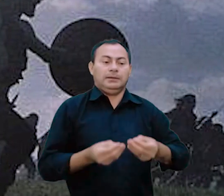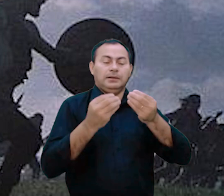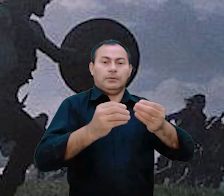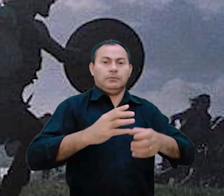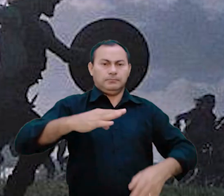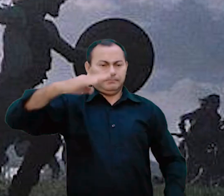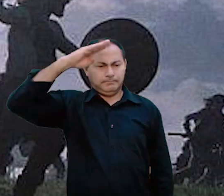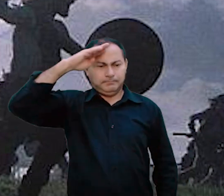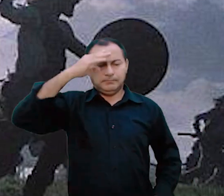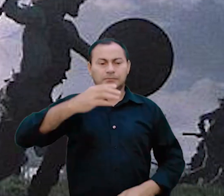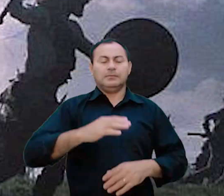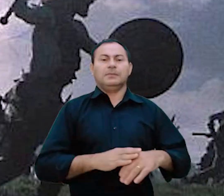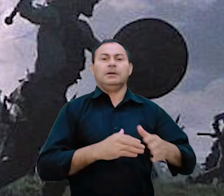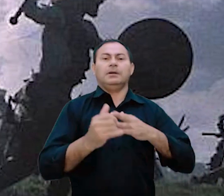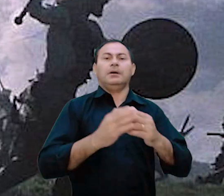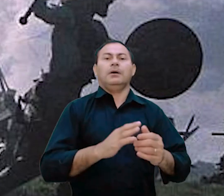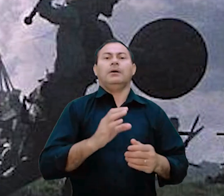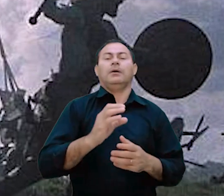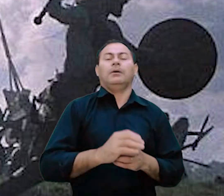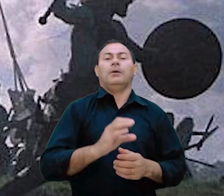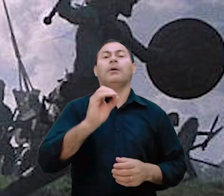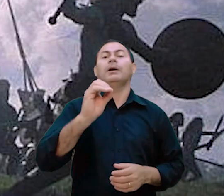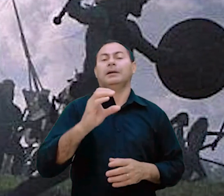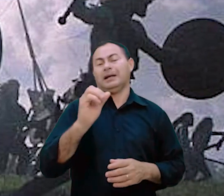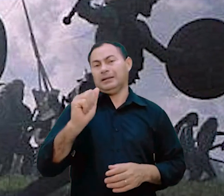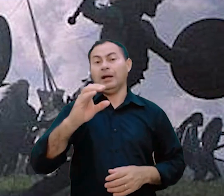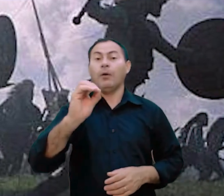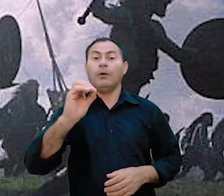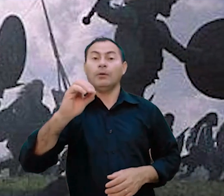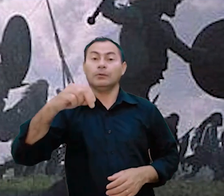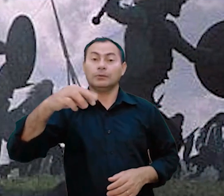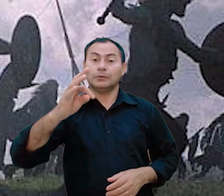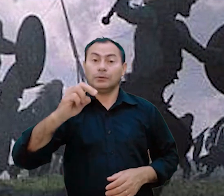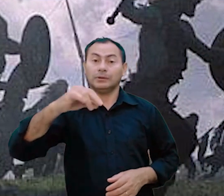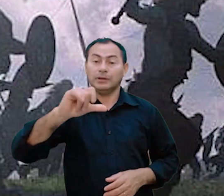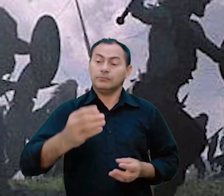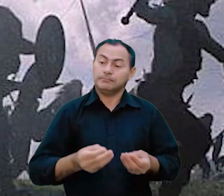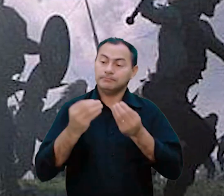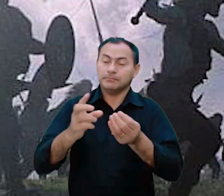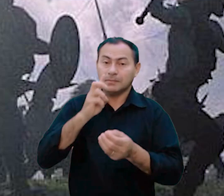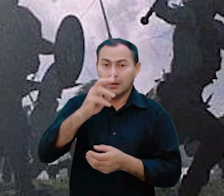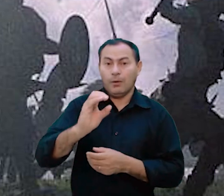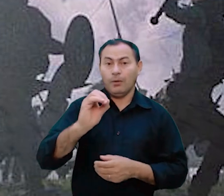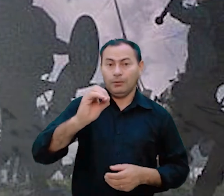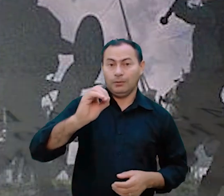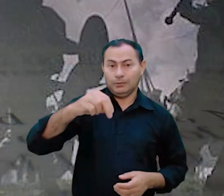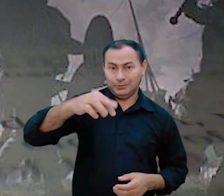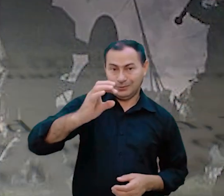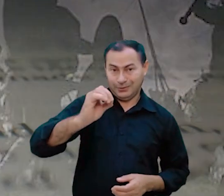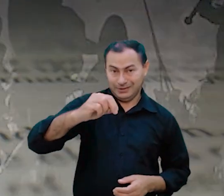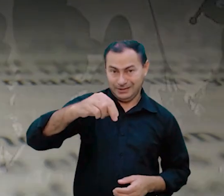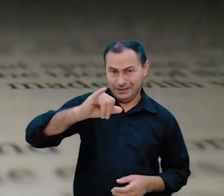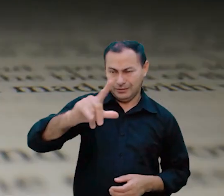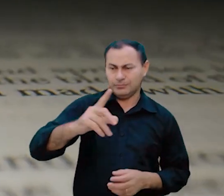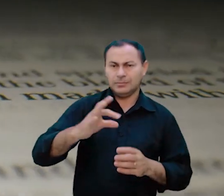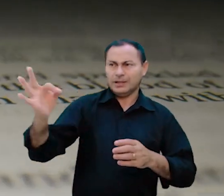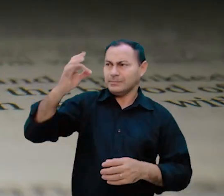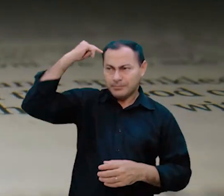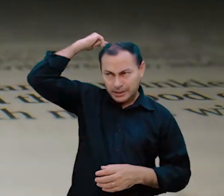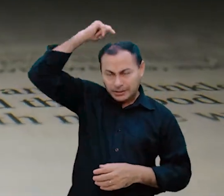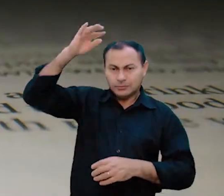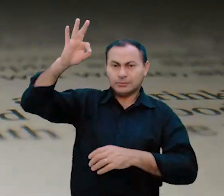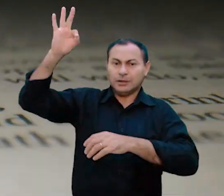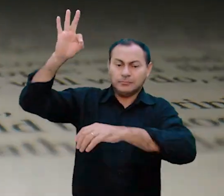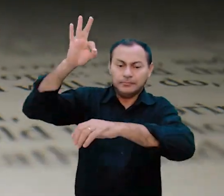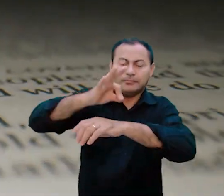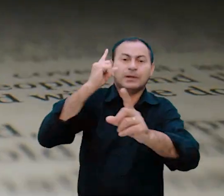entregou o exército inimigo nas mãos de Otoniel, e Otoniel prevaleceu contra ele. Essa expressão, o Espírito do Senhor